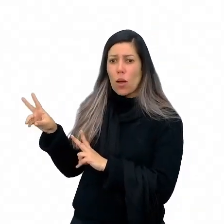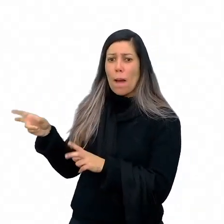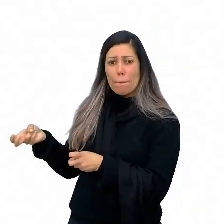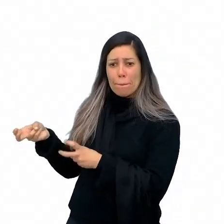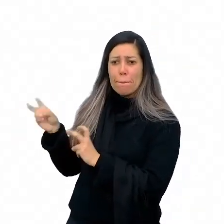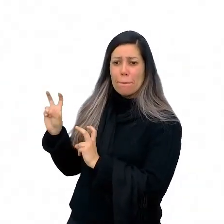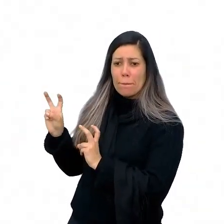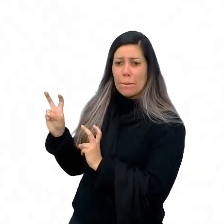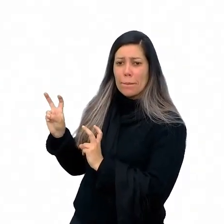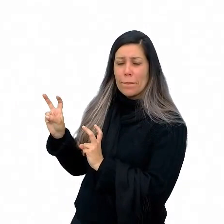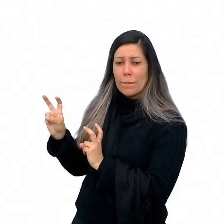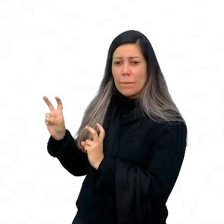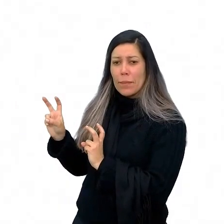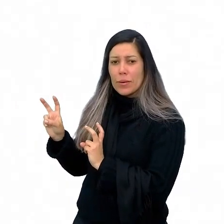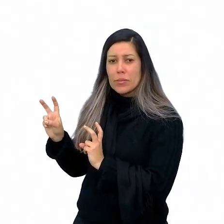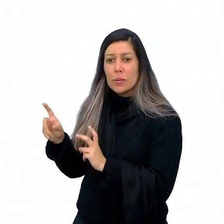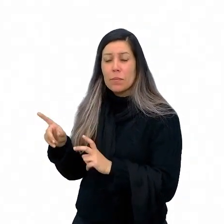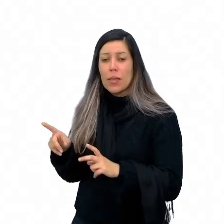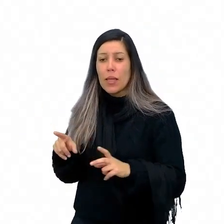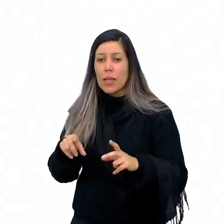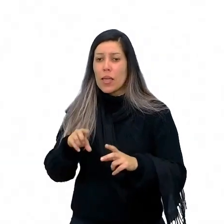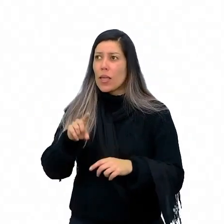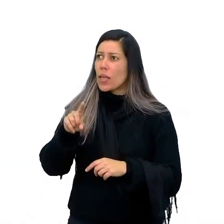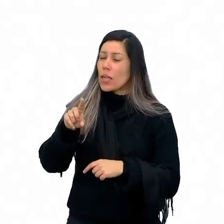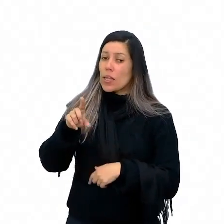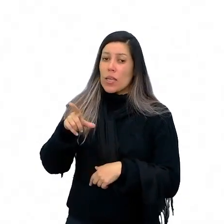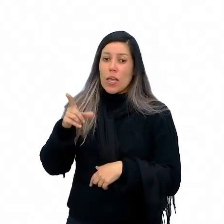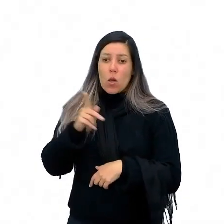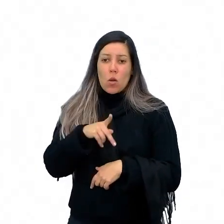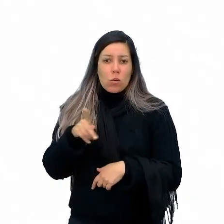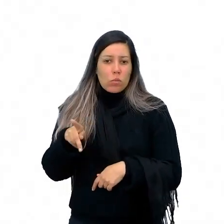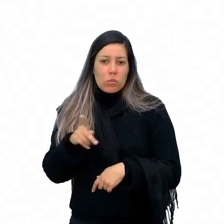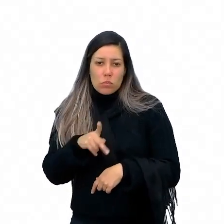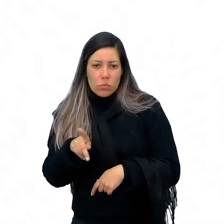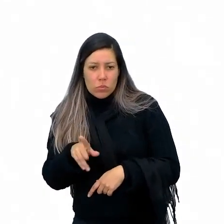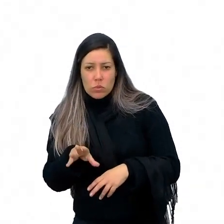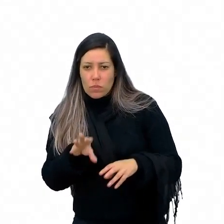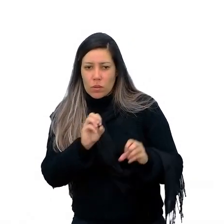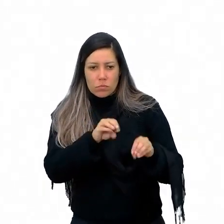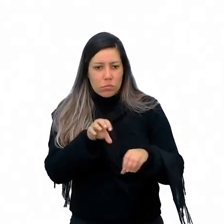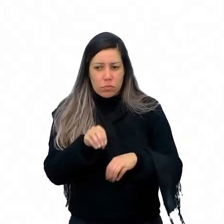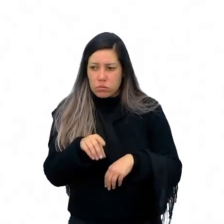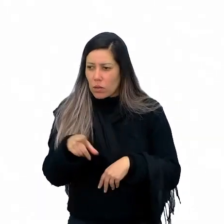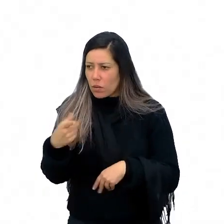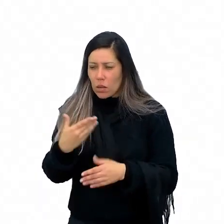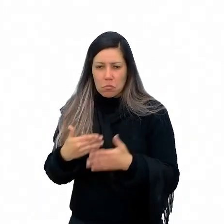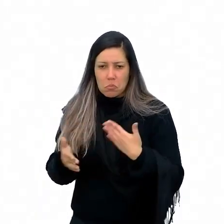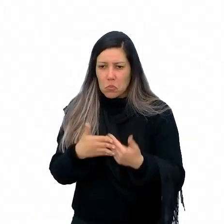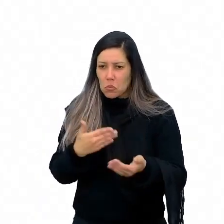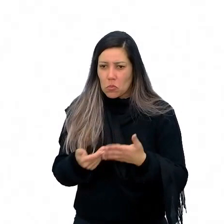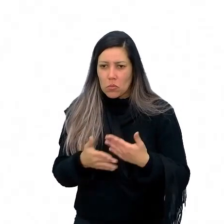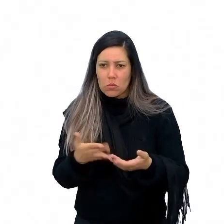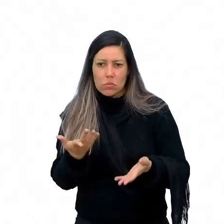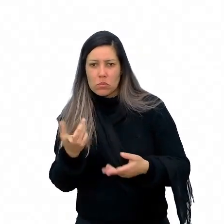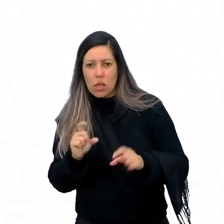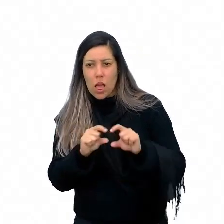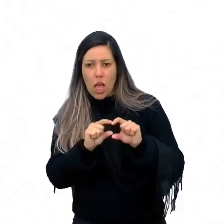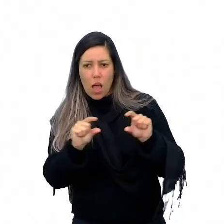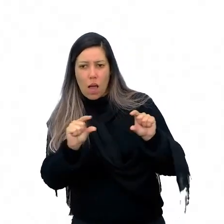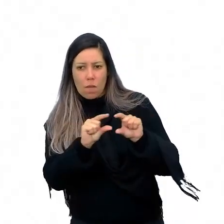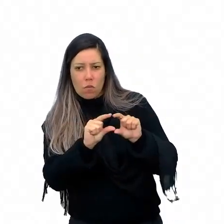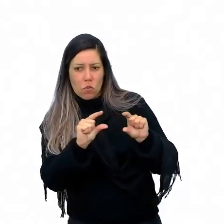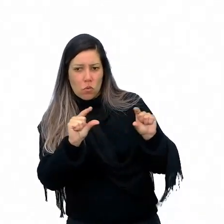tudo, que quando ele vai ministrar, sei lá, vamos pegar aqui um conteúdo qualquer, aqui, funções, ele